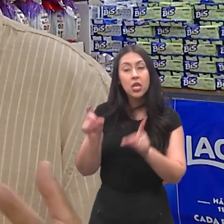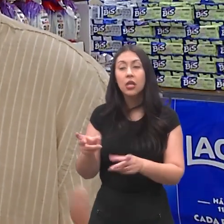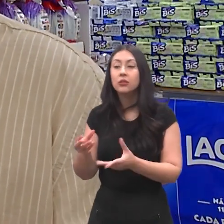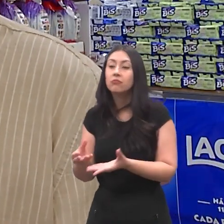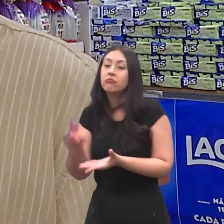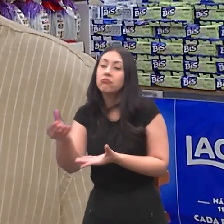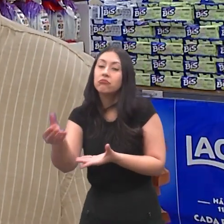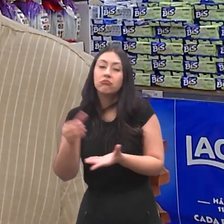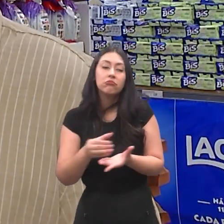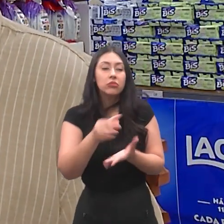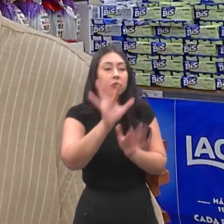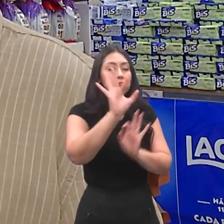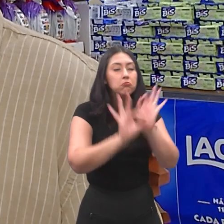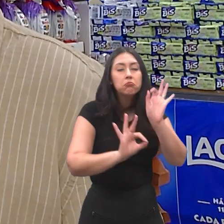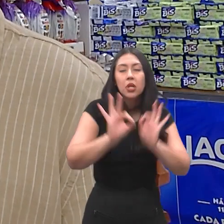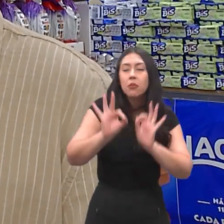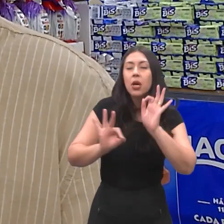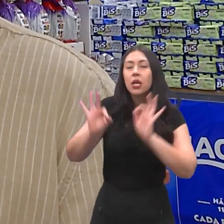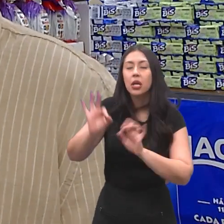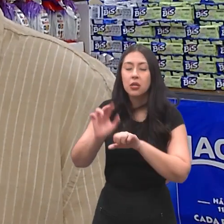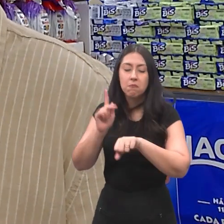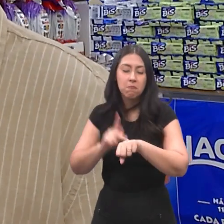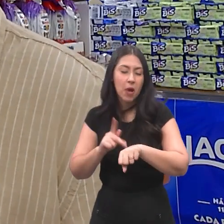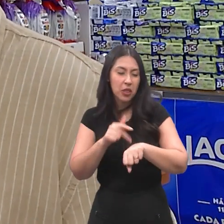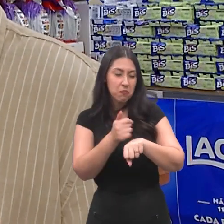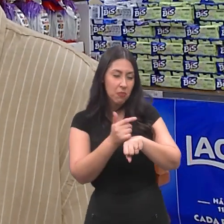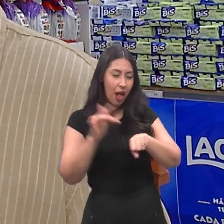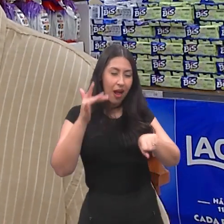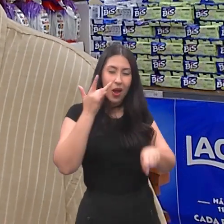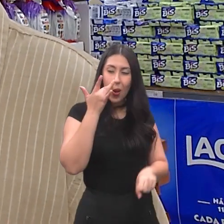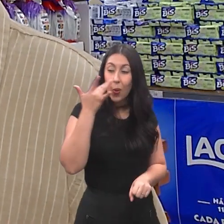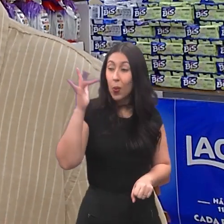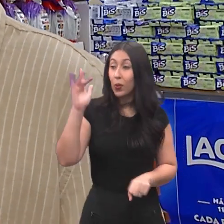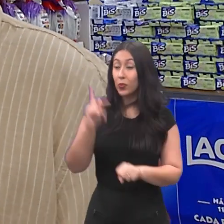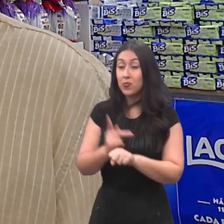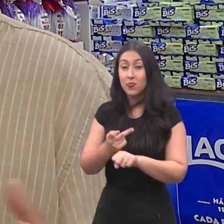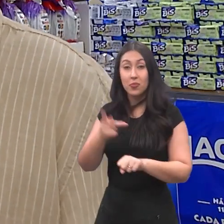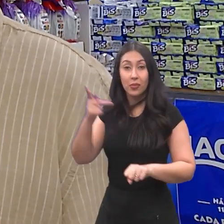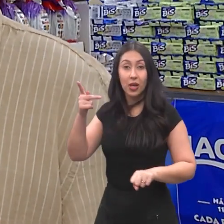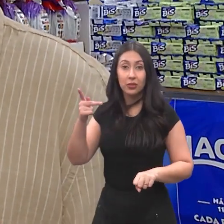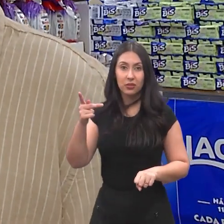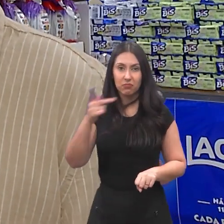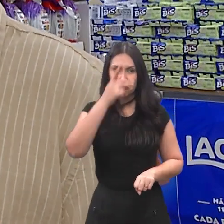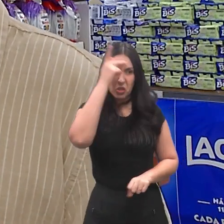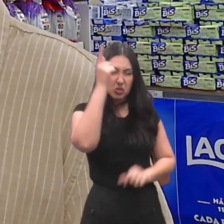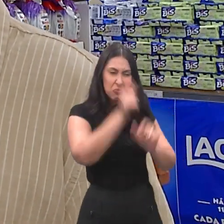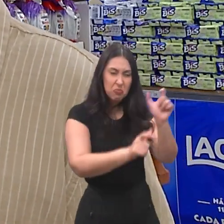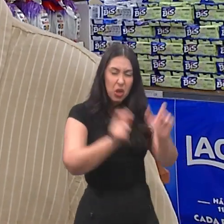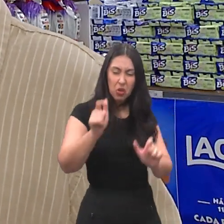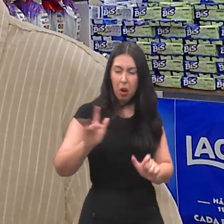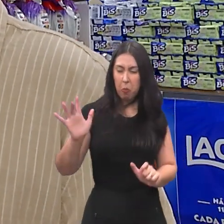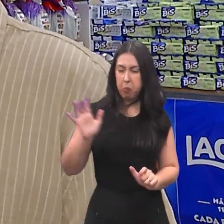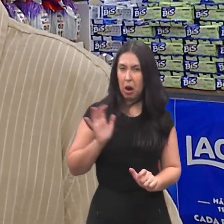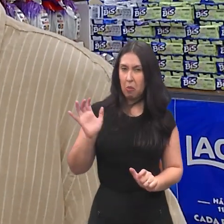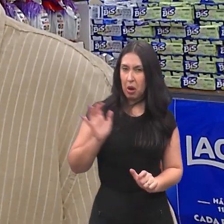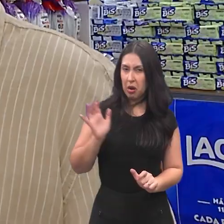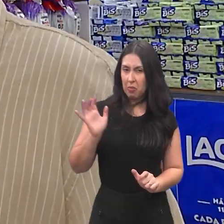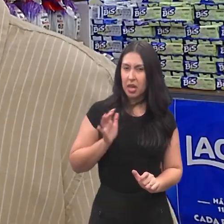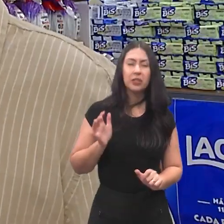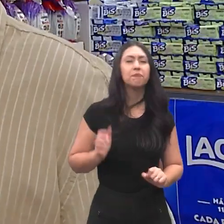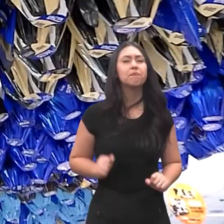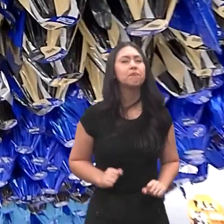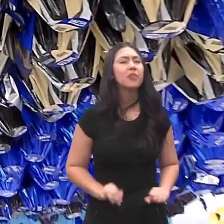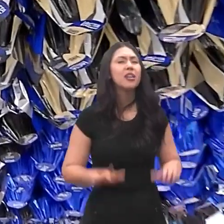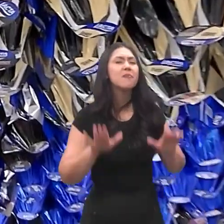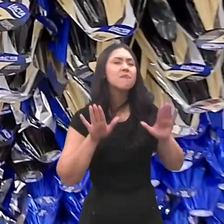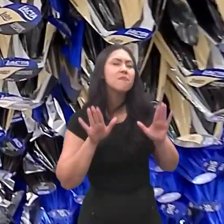vendendo, entregando ovos ornamentados com pedras preciosas, ouro e prata, para os czares russos que presenteavam a